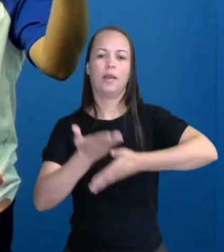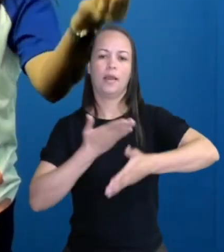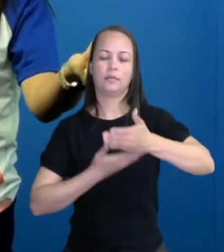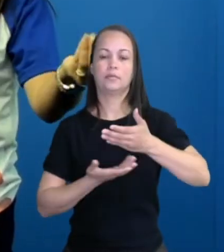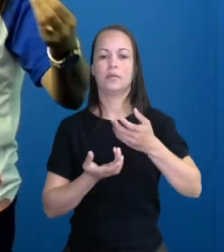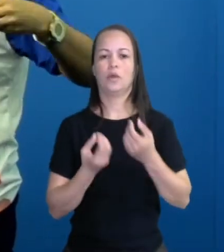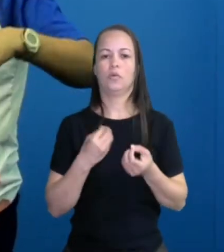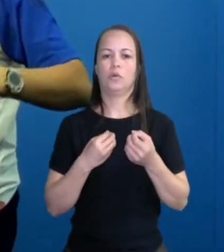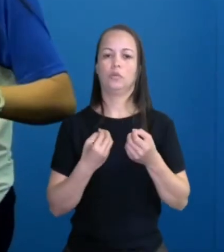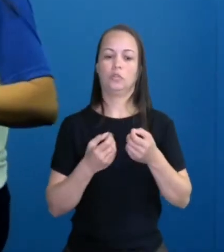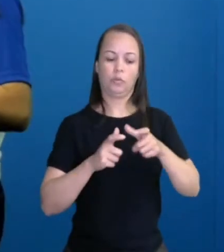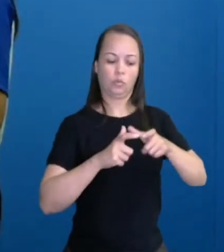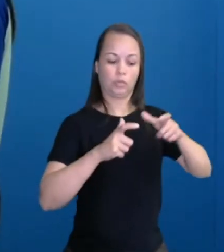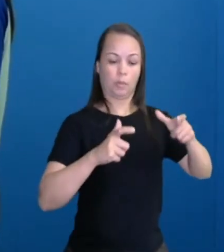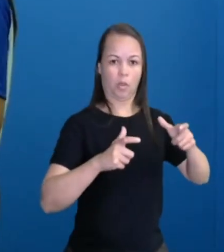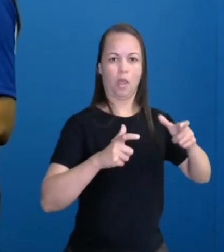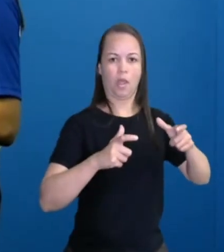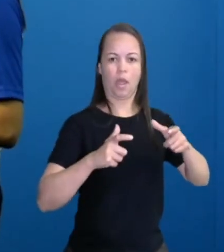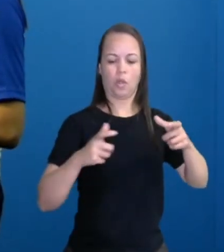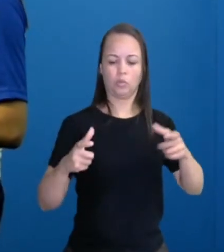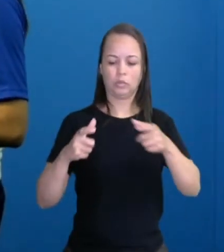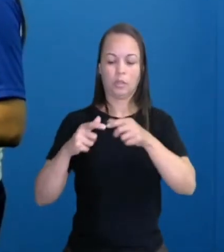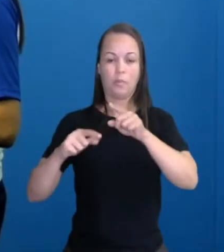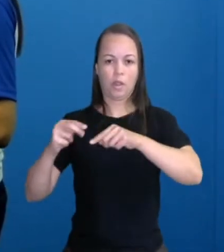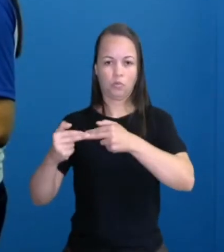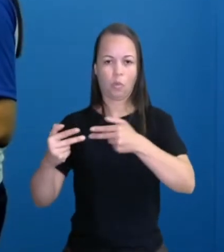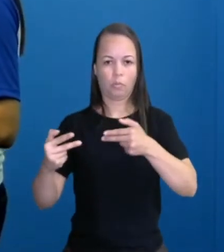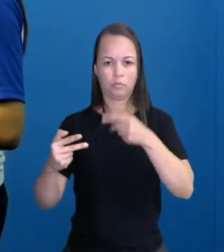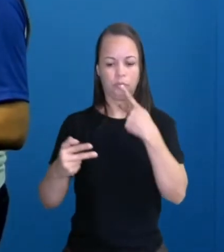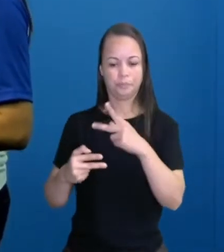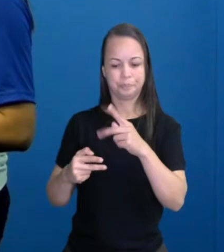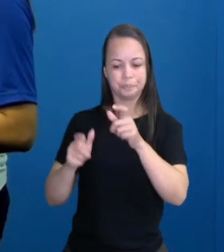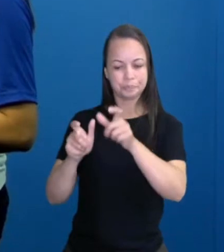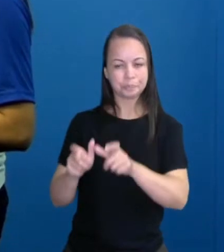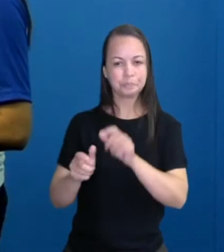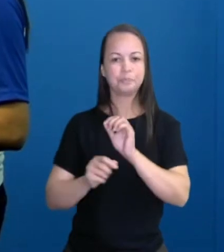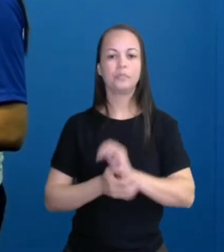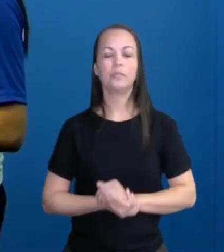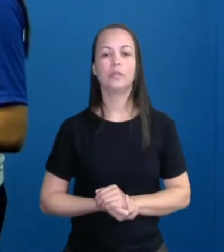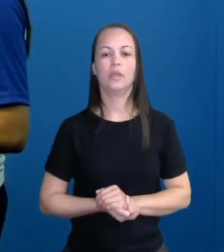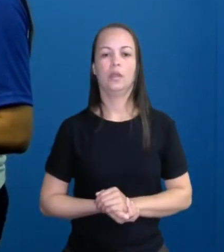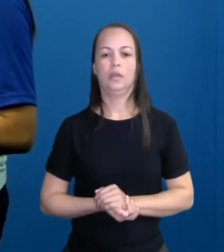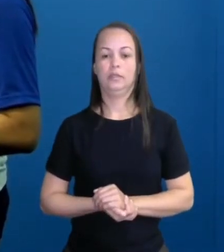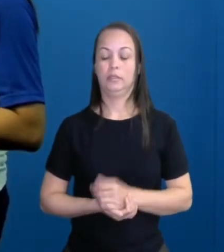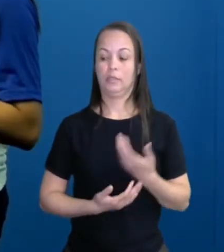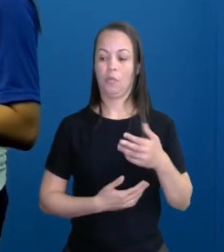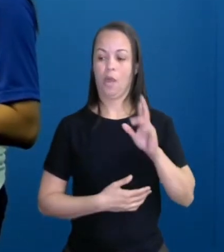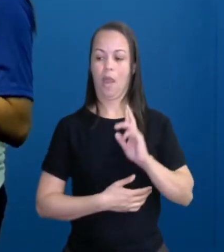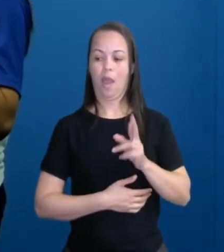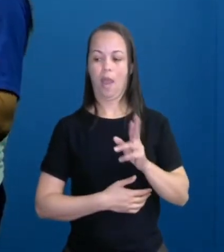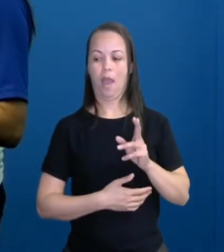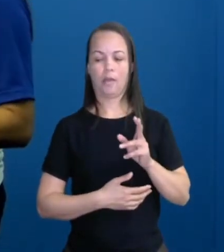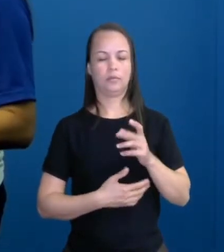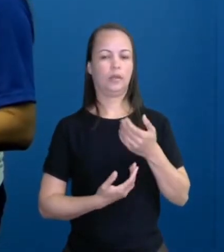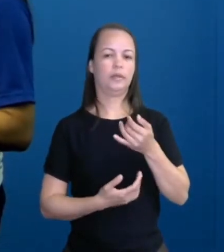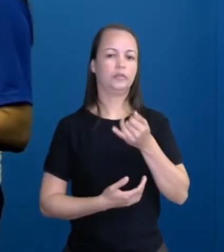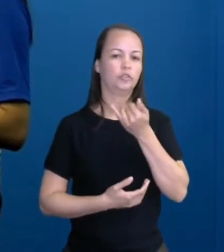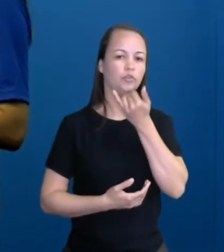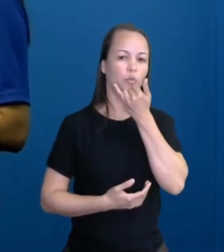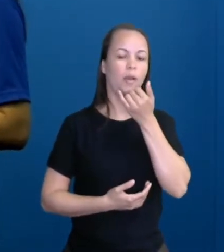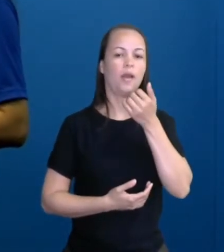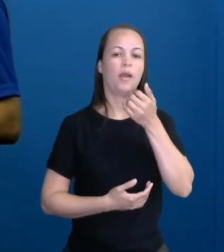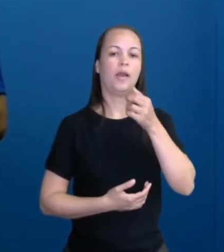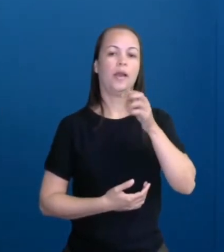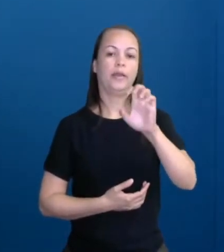existe entre o tamanho real e o tamanho do objeto, tá bom? Então, a razão, minha gente, a escala,